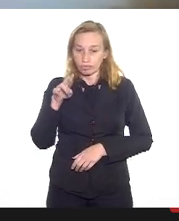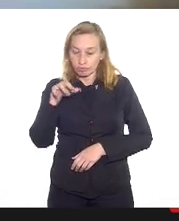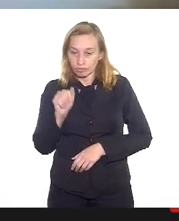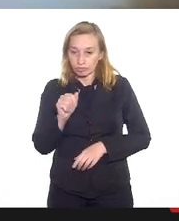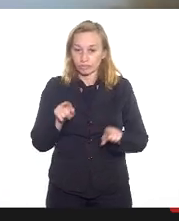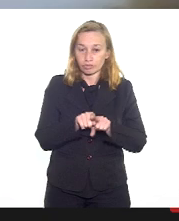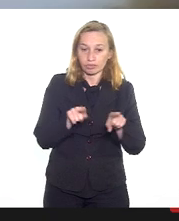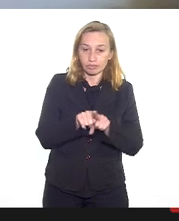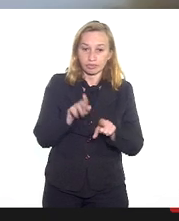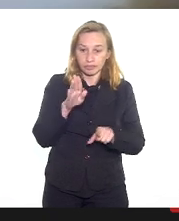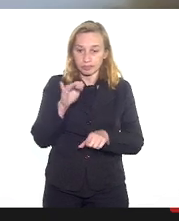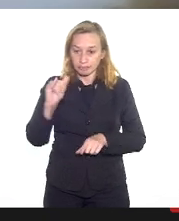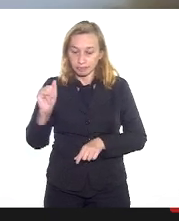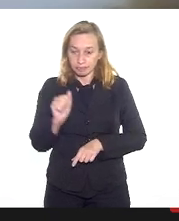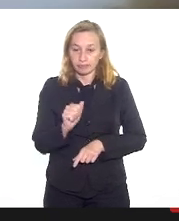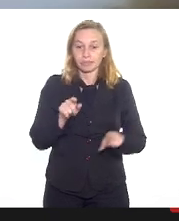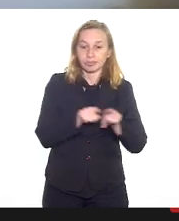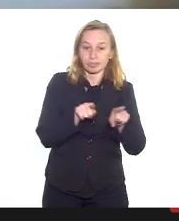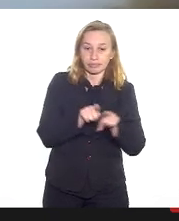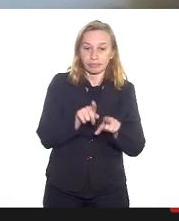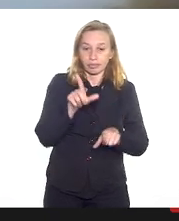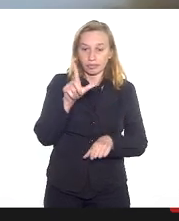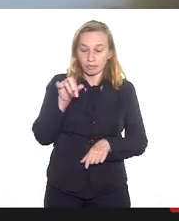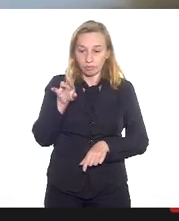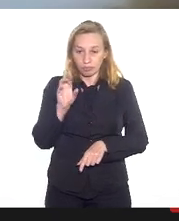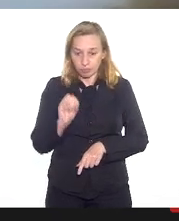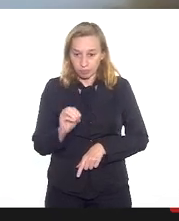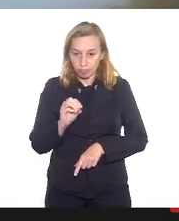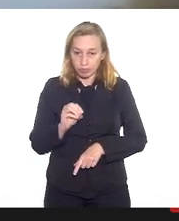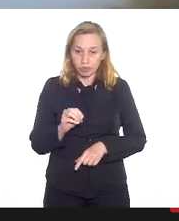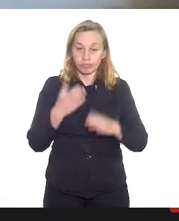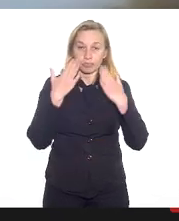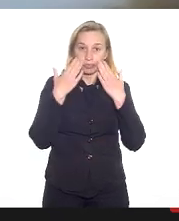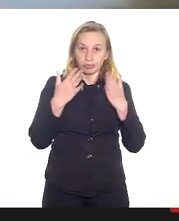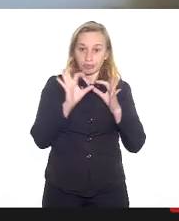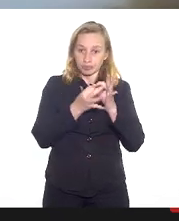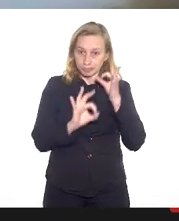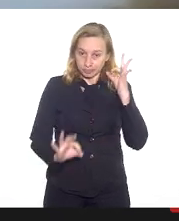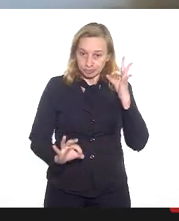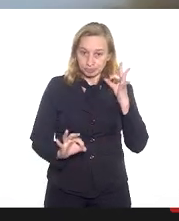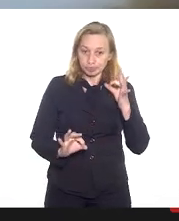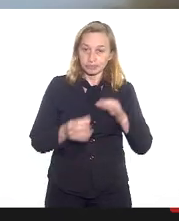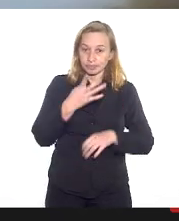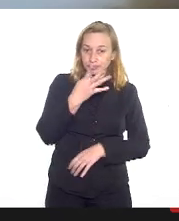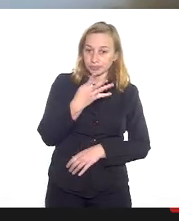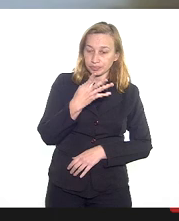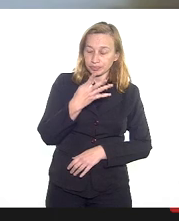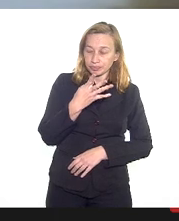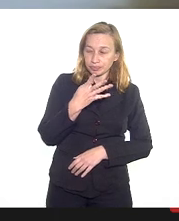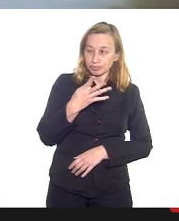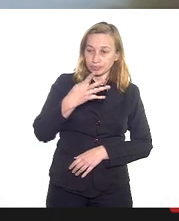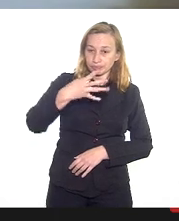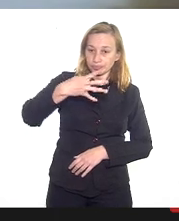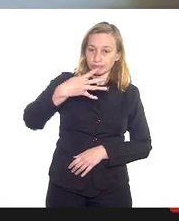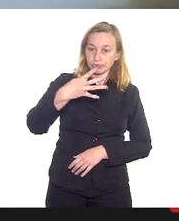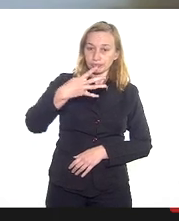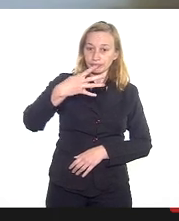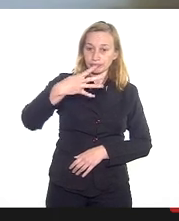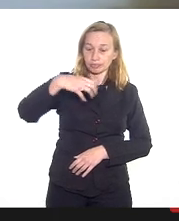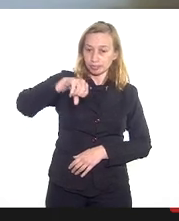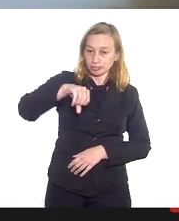Bia e ao doutor Leonardo a exposição bastante longa. Foram 49 ou